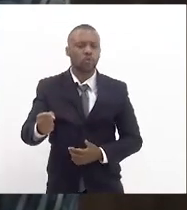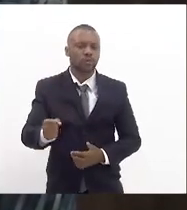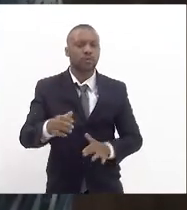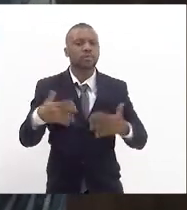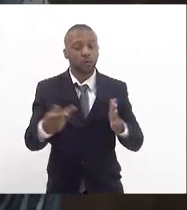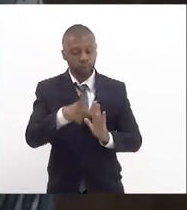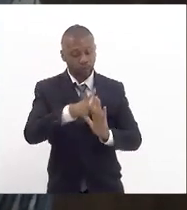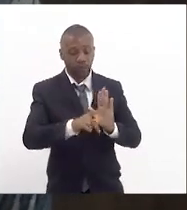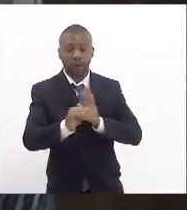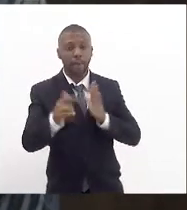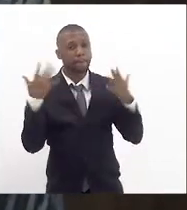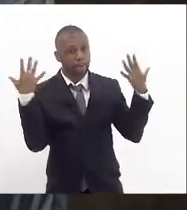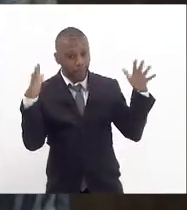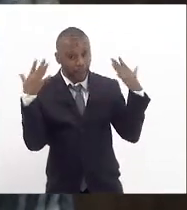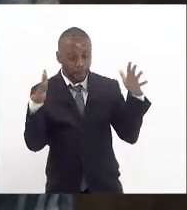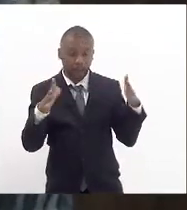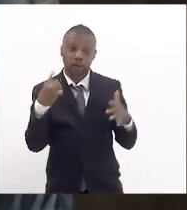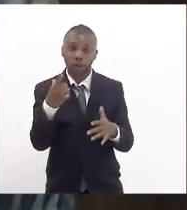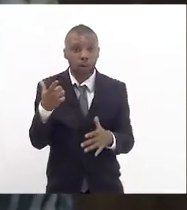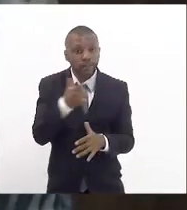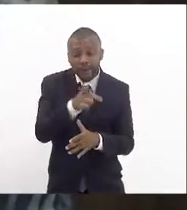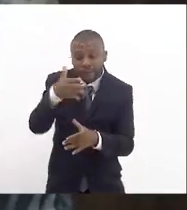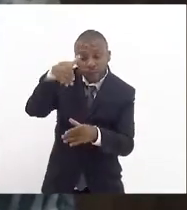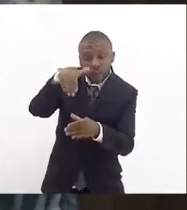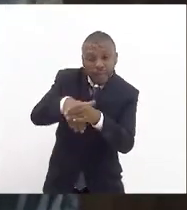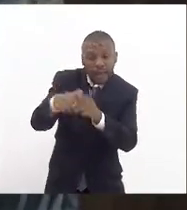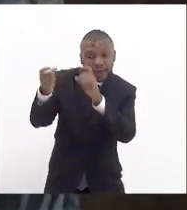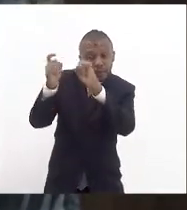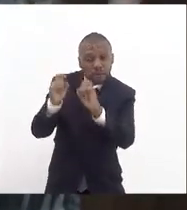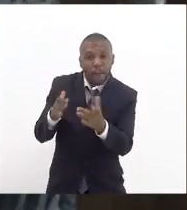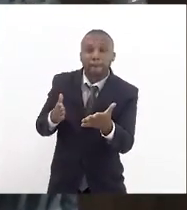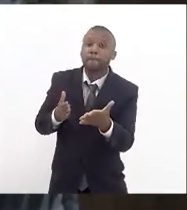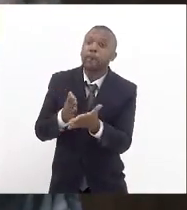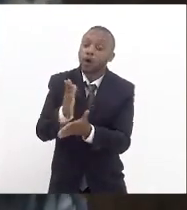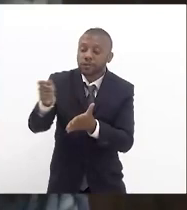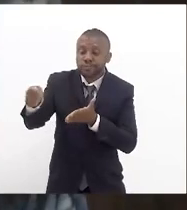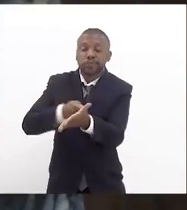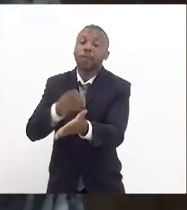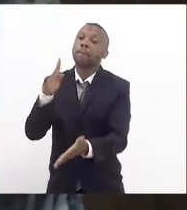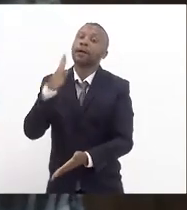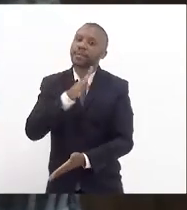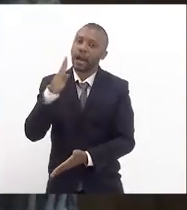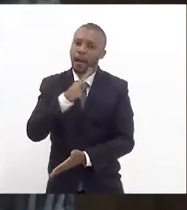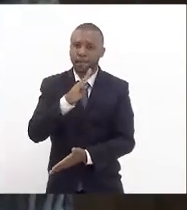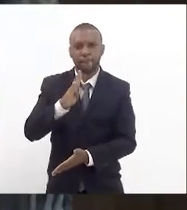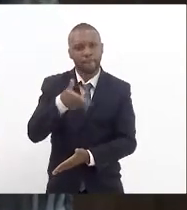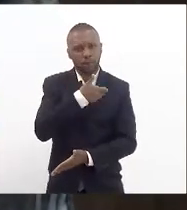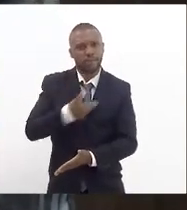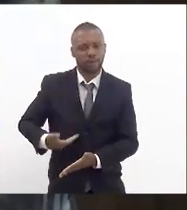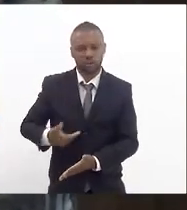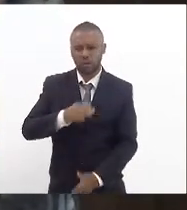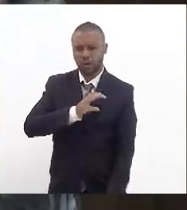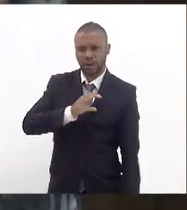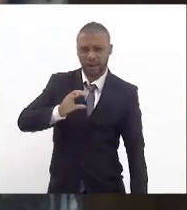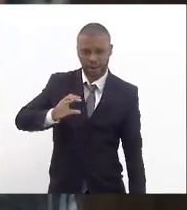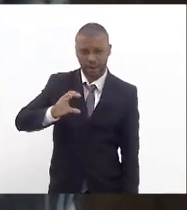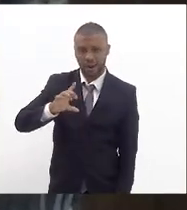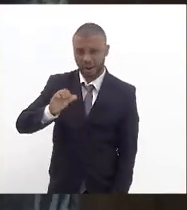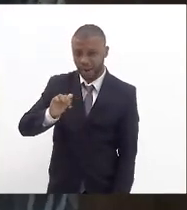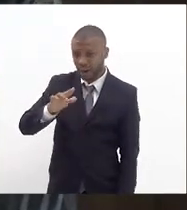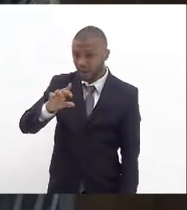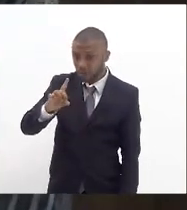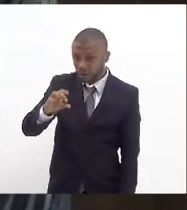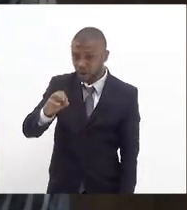esse projeto de volta o mais rápido possível e sancionado pelo governador Cláudio Castro, que eu tenho certeza que fará com muita